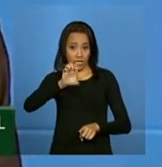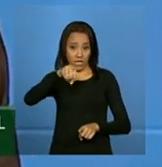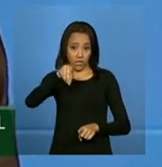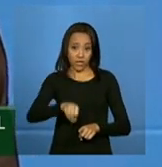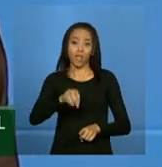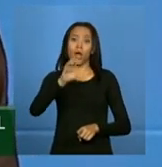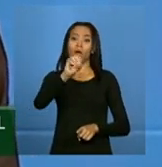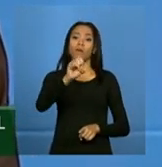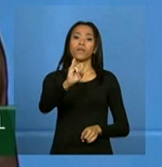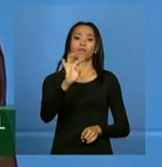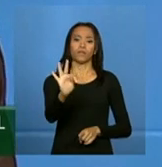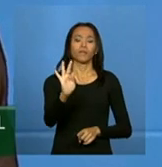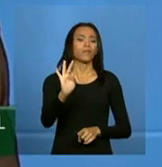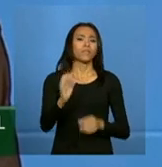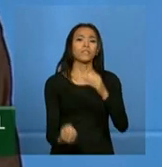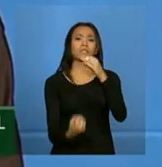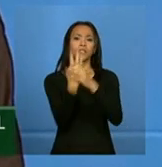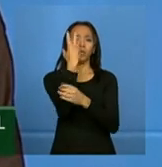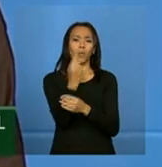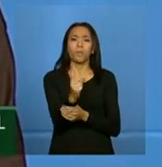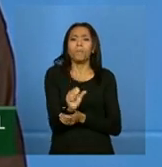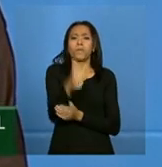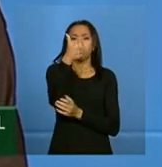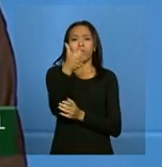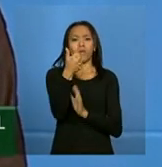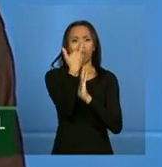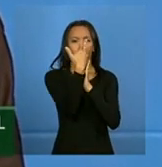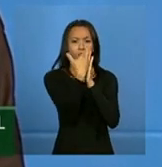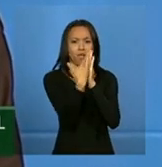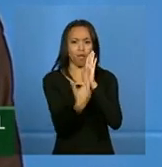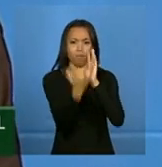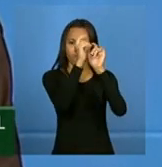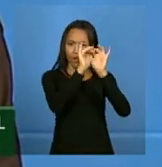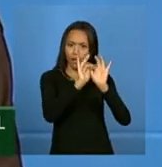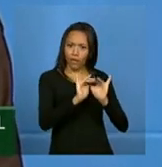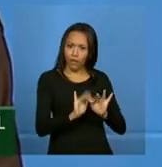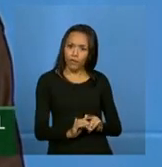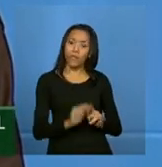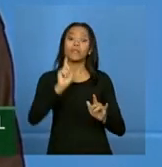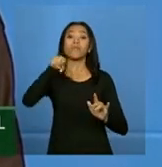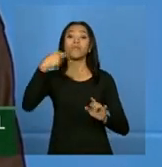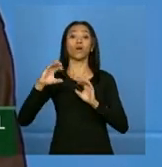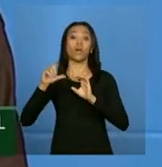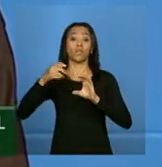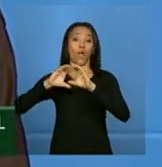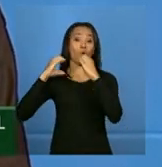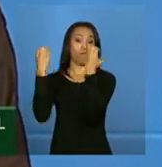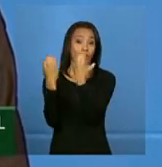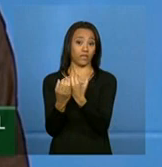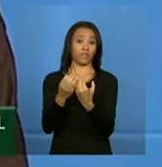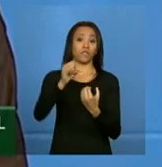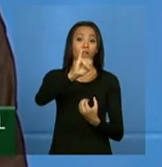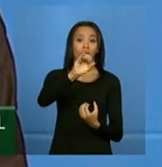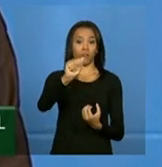OIT publicou seu primeiro relatório, logo depois da conferência de Haia, com foco sobre a proteção